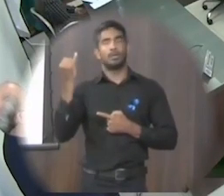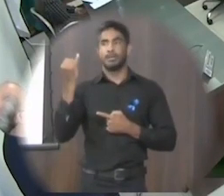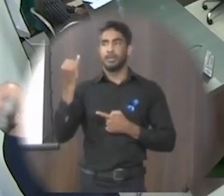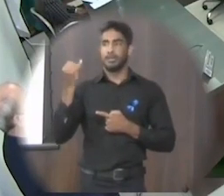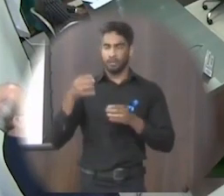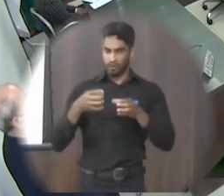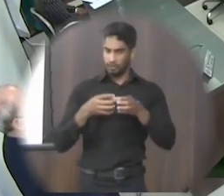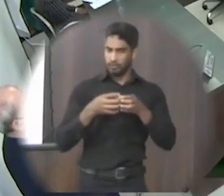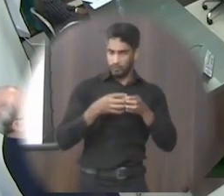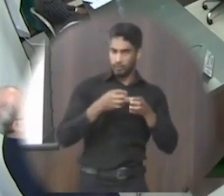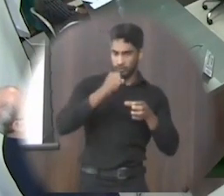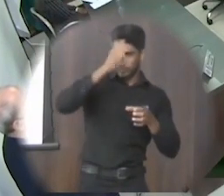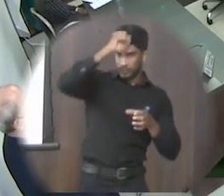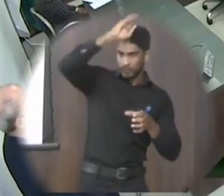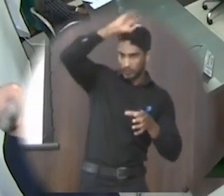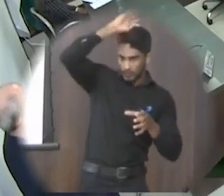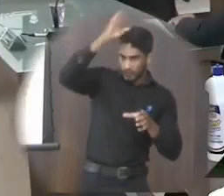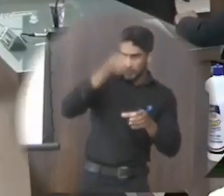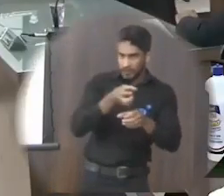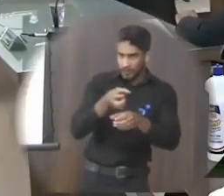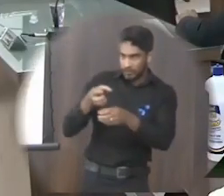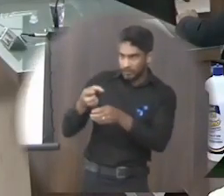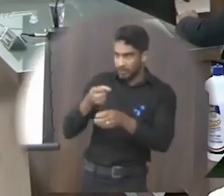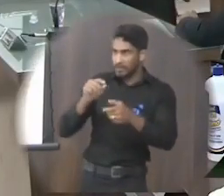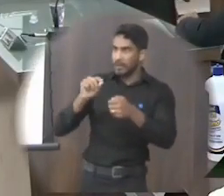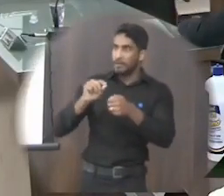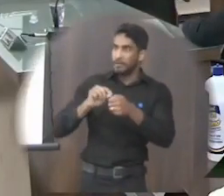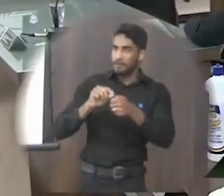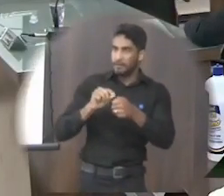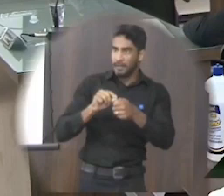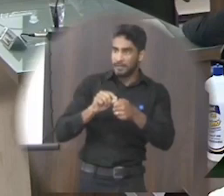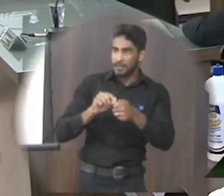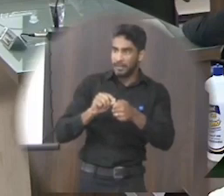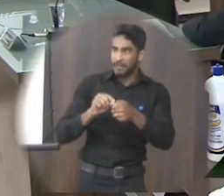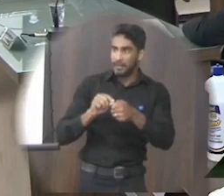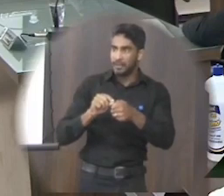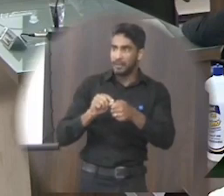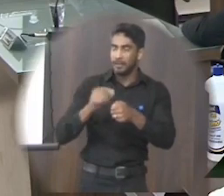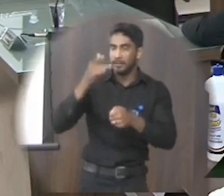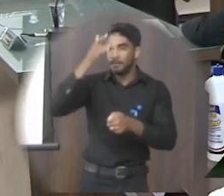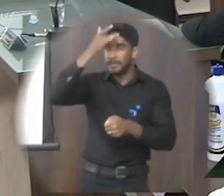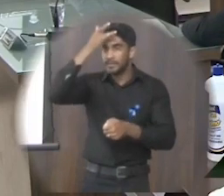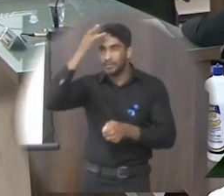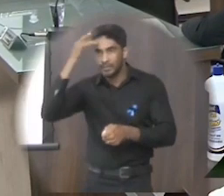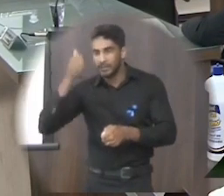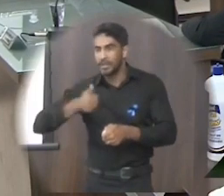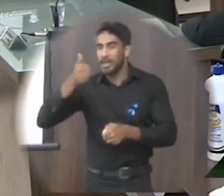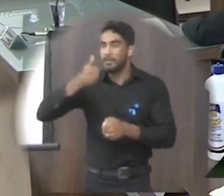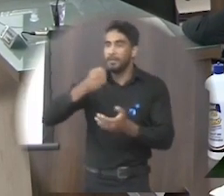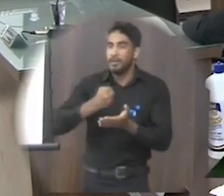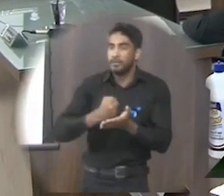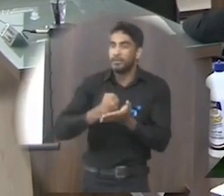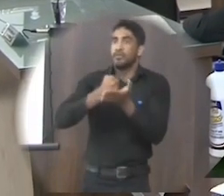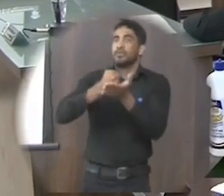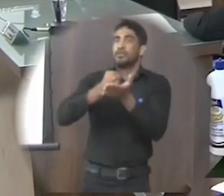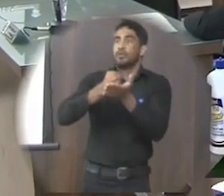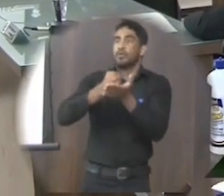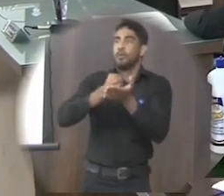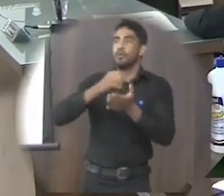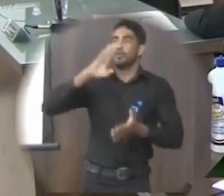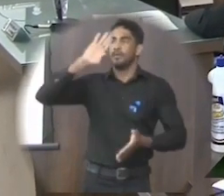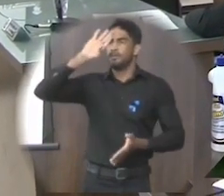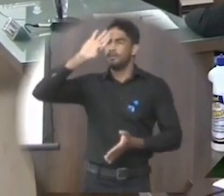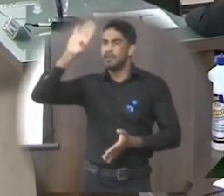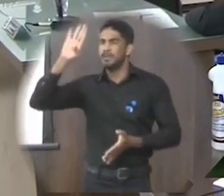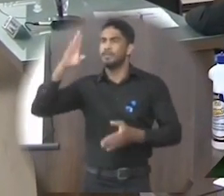Corpo de Bombeiros formar também pessoal em primeiros socorros, principalmente nas comunidades aí